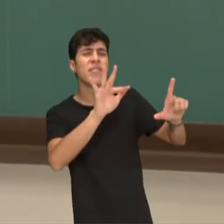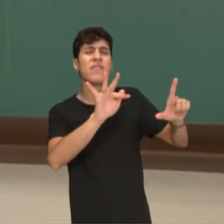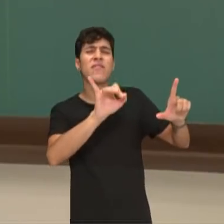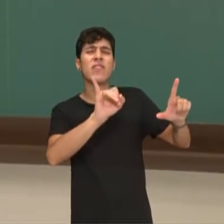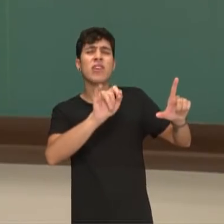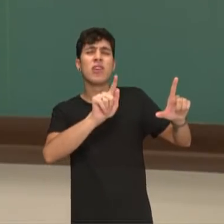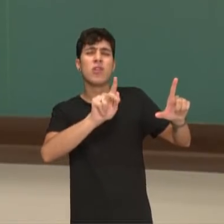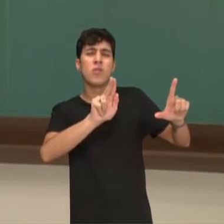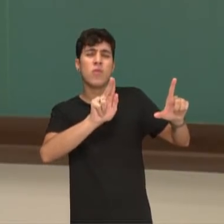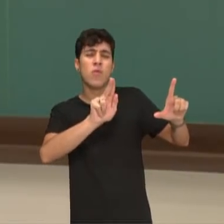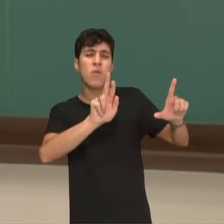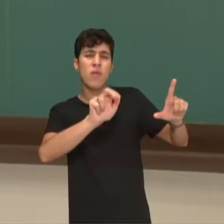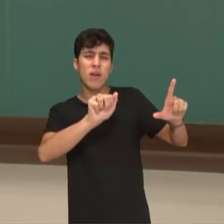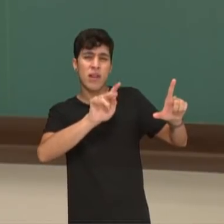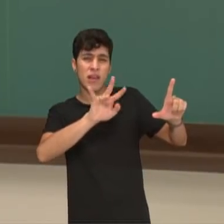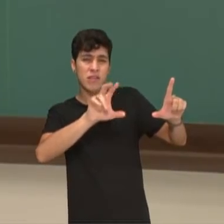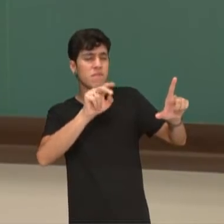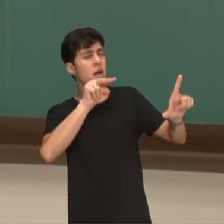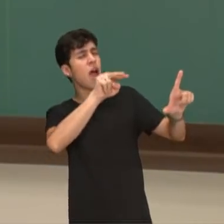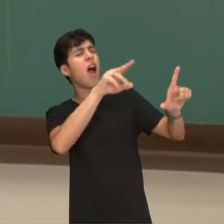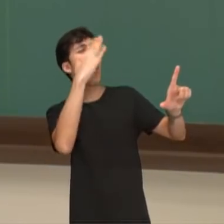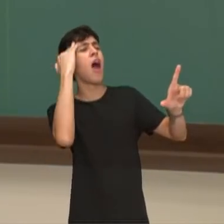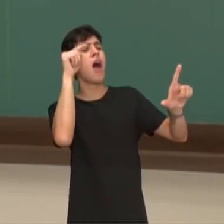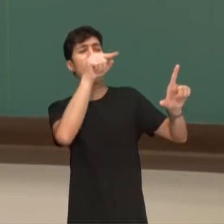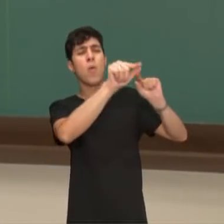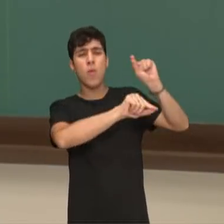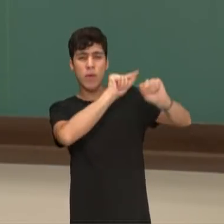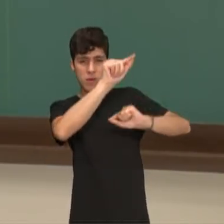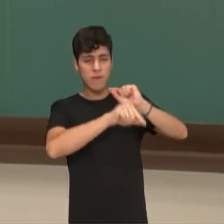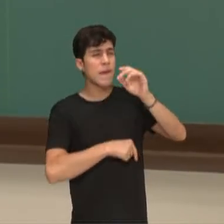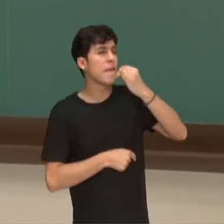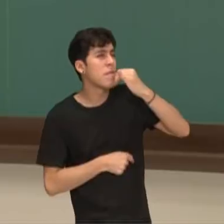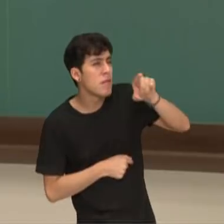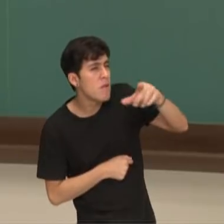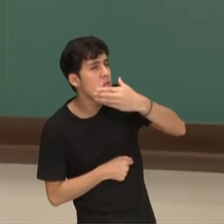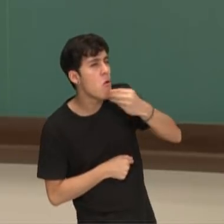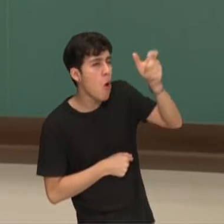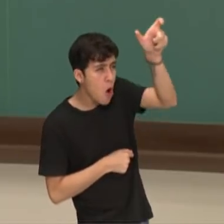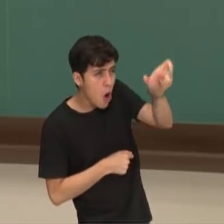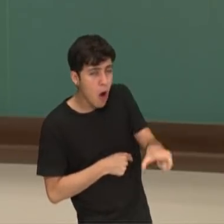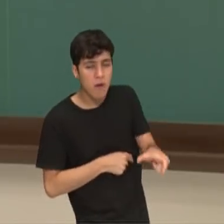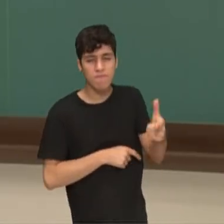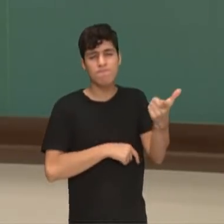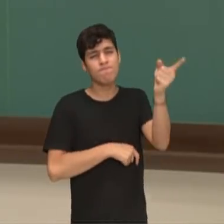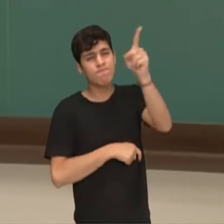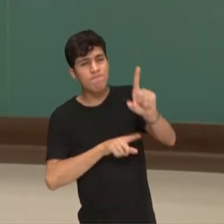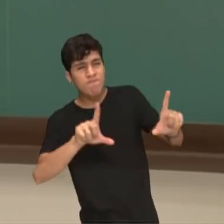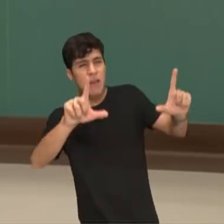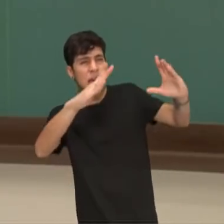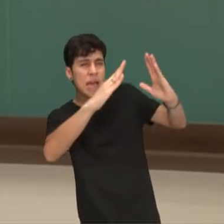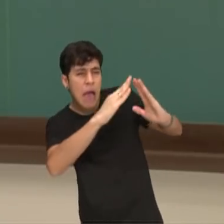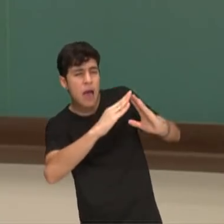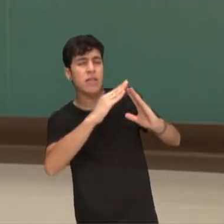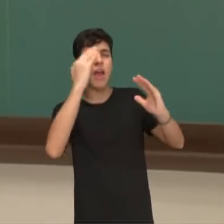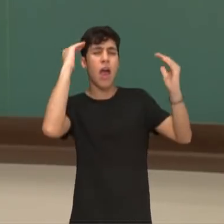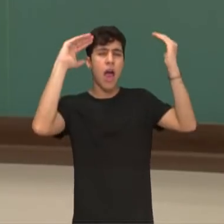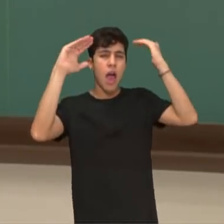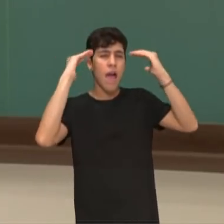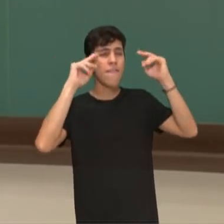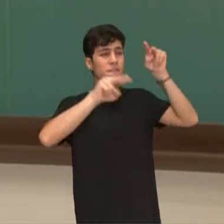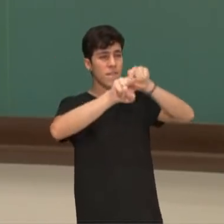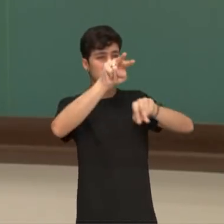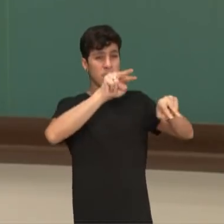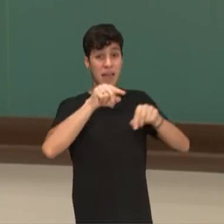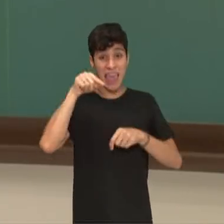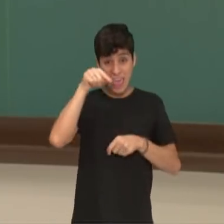desenho, que a gente olha e reconhece o que está pintado. Se está desenhado um homem, um retrato, uma casinha, a gente entende. Eles eram